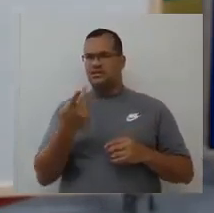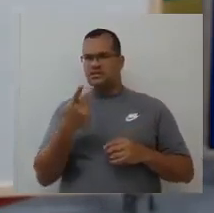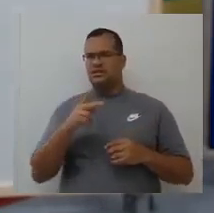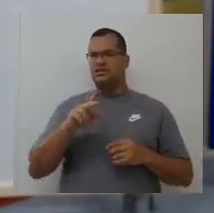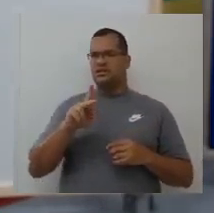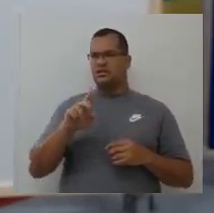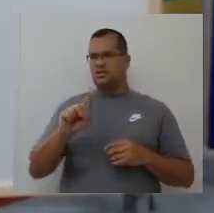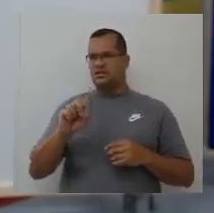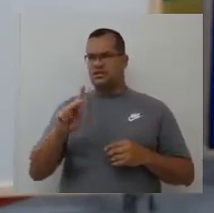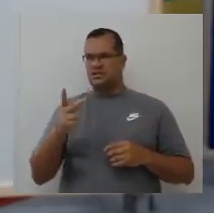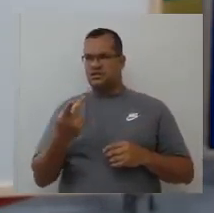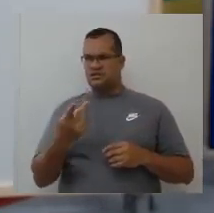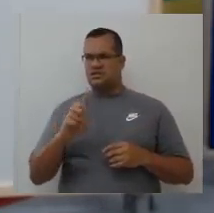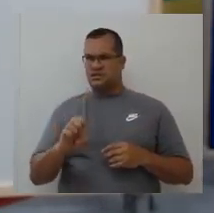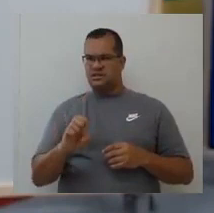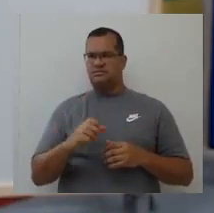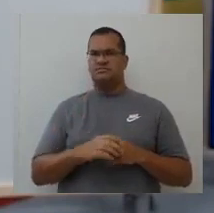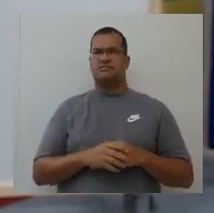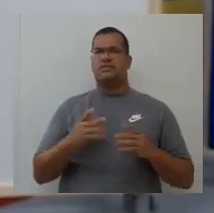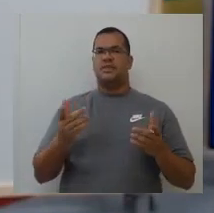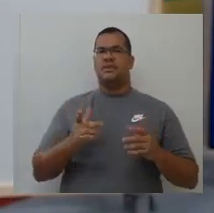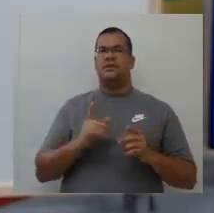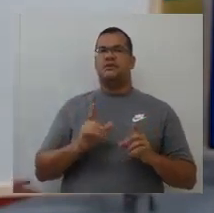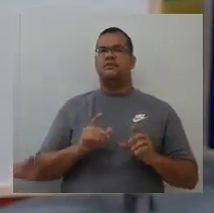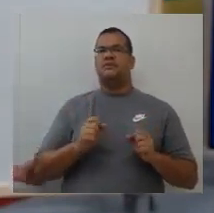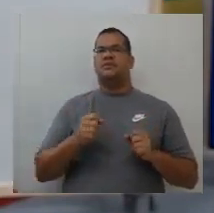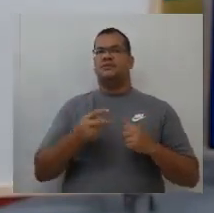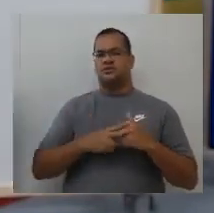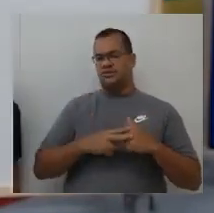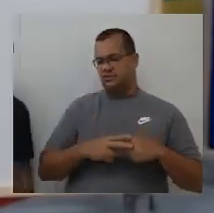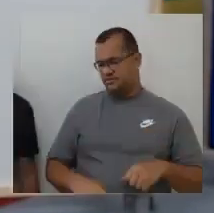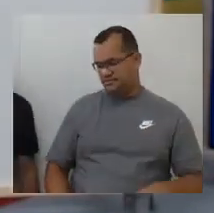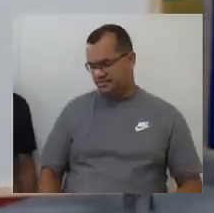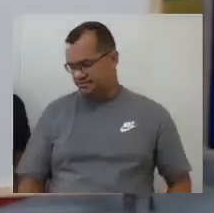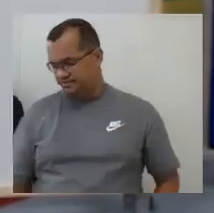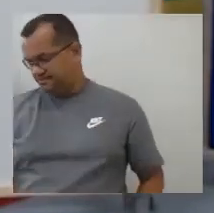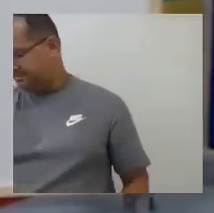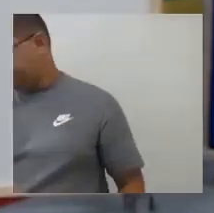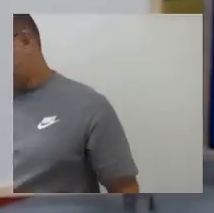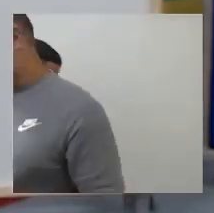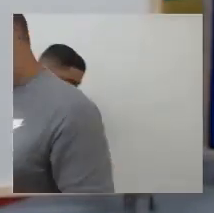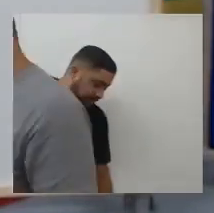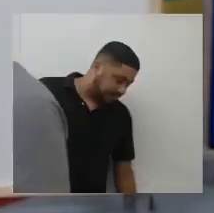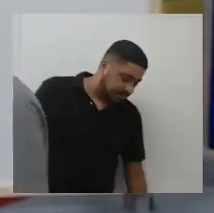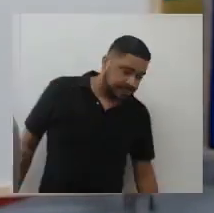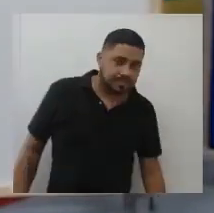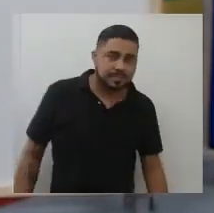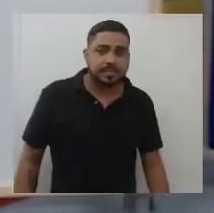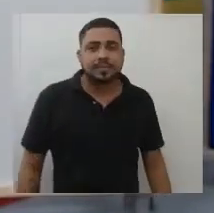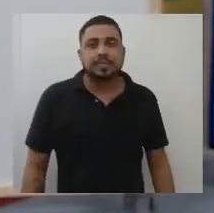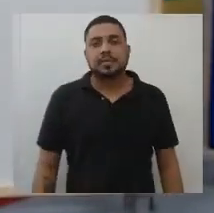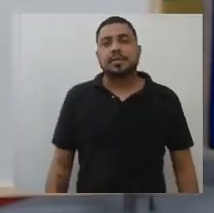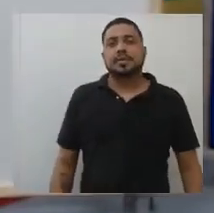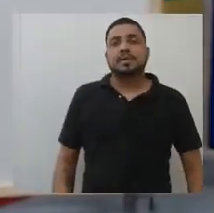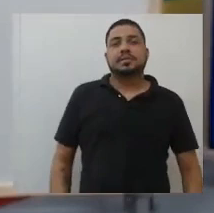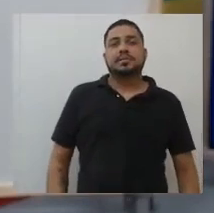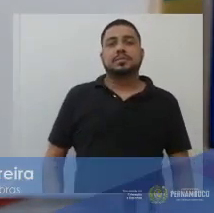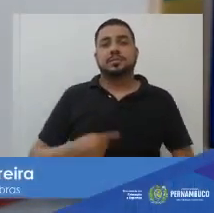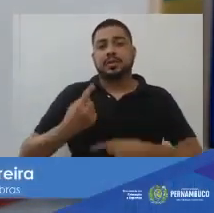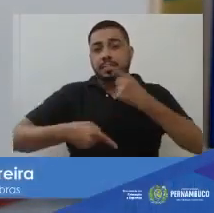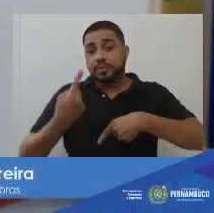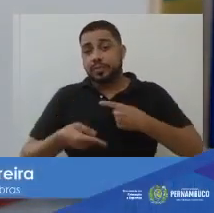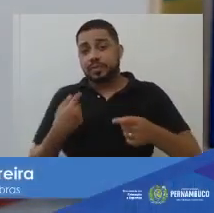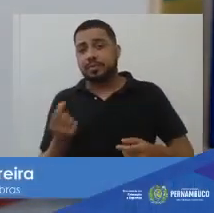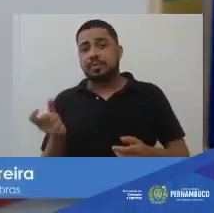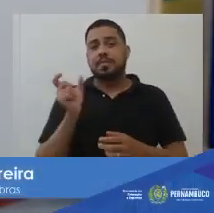não sejam a terceira pessoa do singular. Tá bom? Então, ó, I, normal, eu utilizo o do. Depois que eu coloco o do, aí sim eu